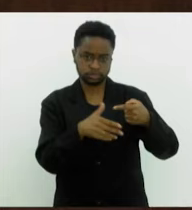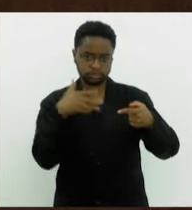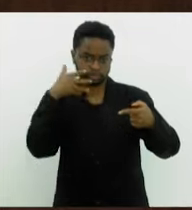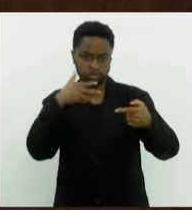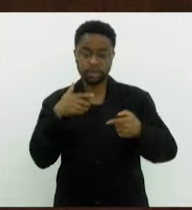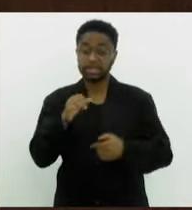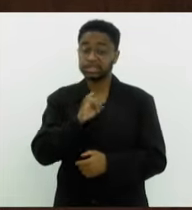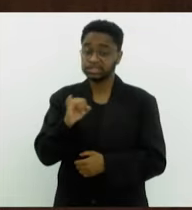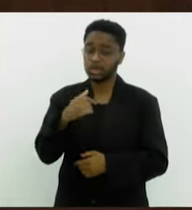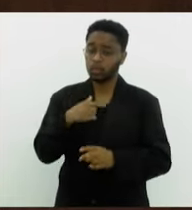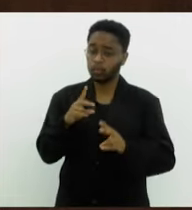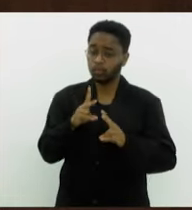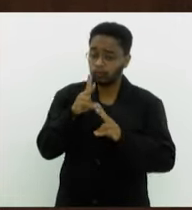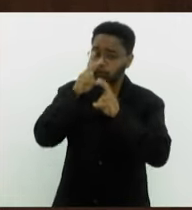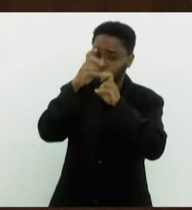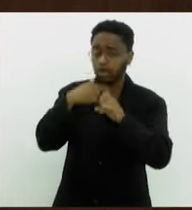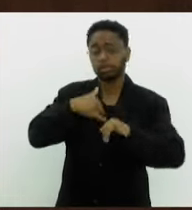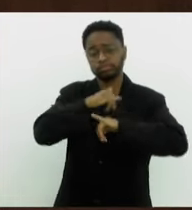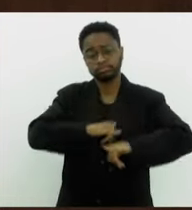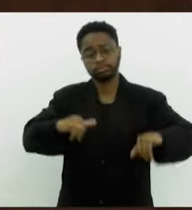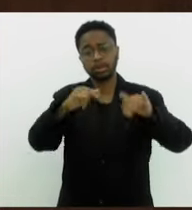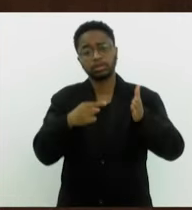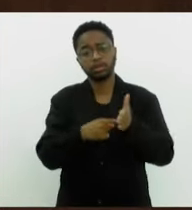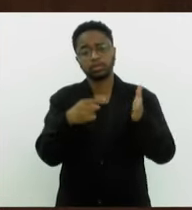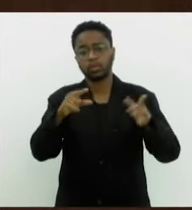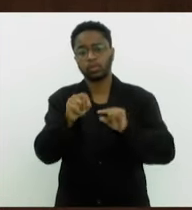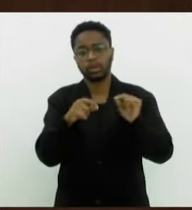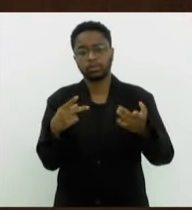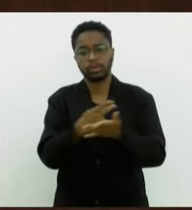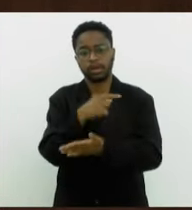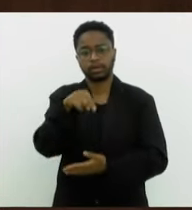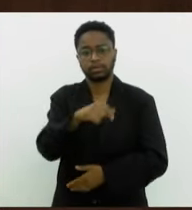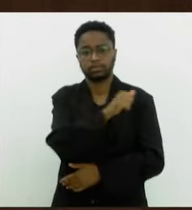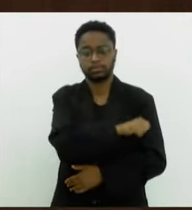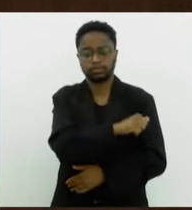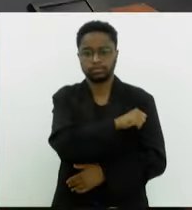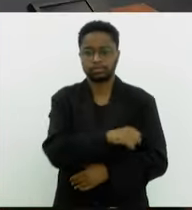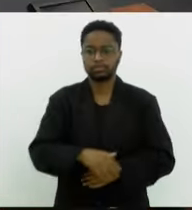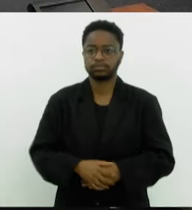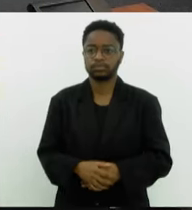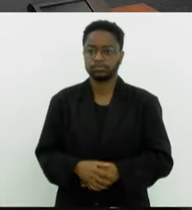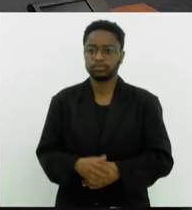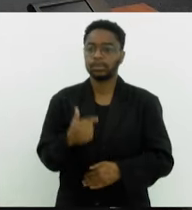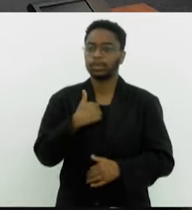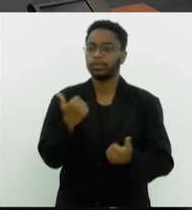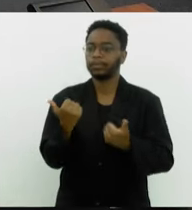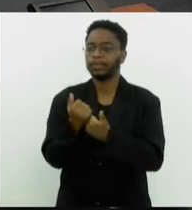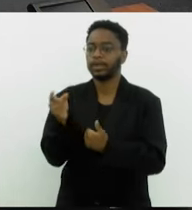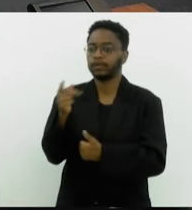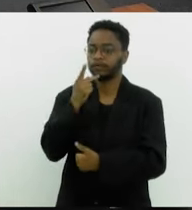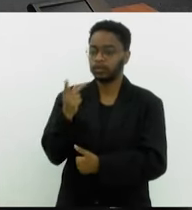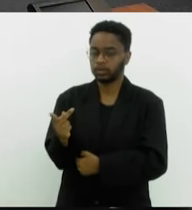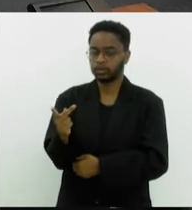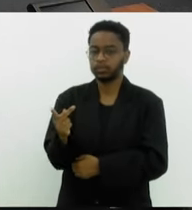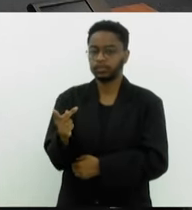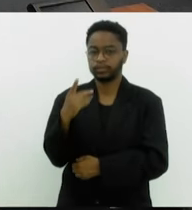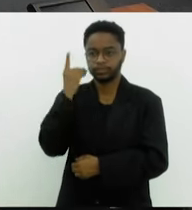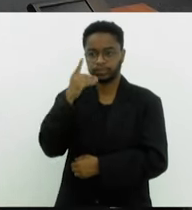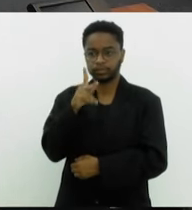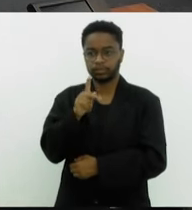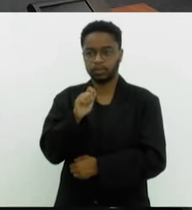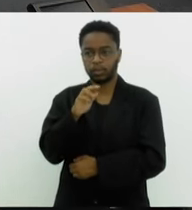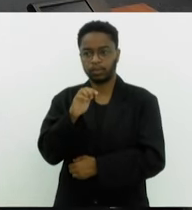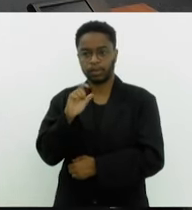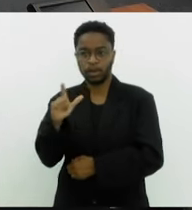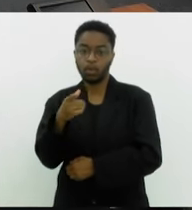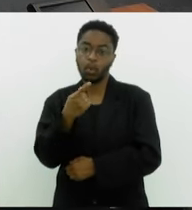denunciando as mazelas que vem acontecendo no estado do Rio de Janeiro. Presidente, eu só reforçando o que o deputado Poubel acabou de dizer agora, é claro que esse é